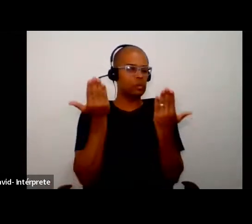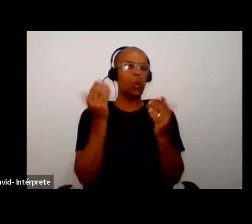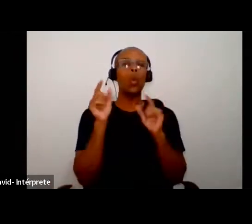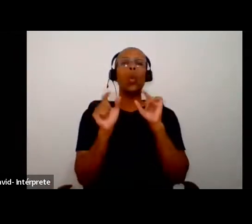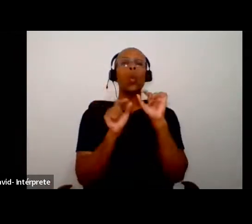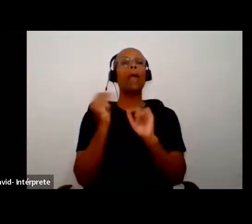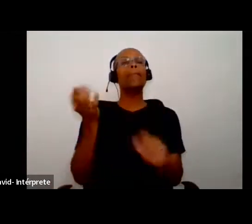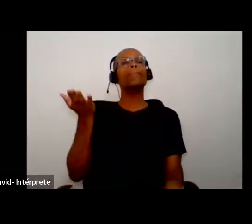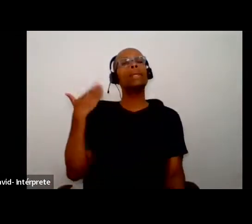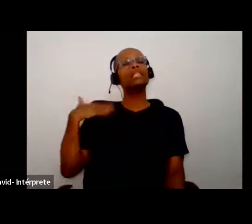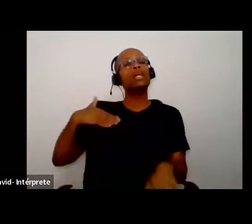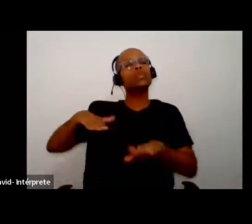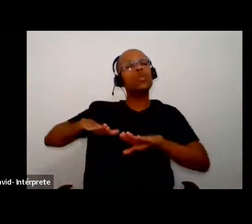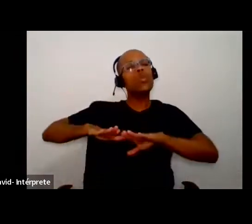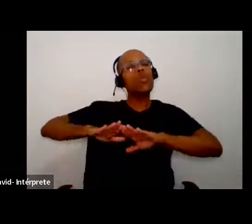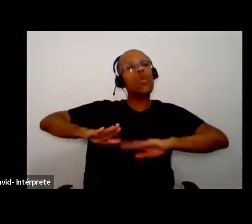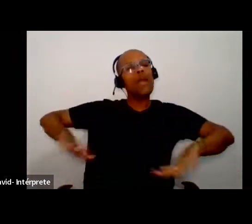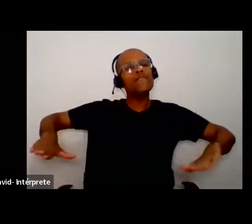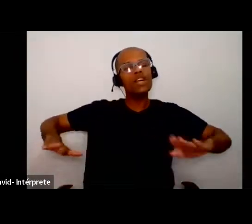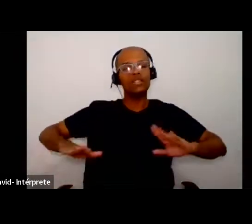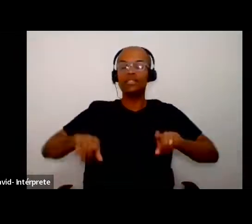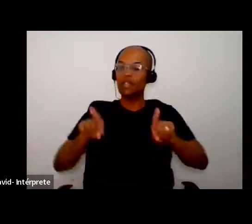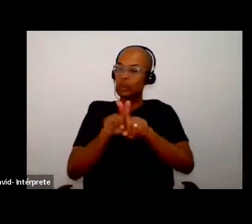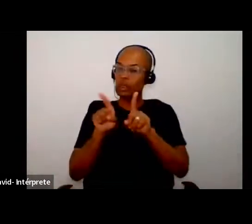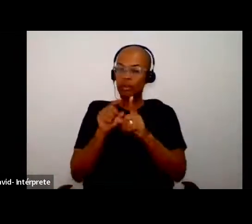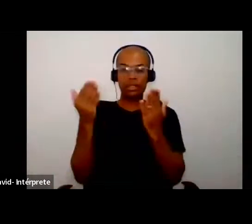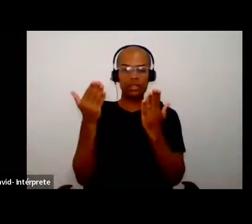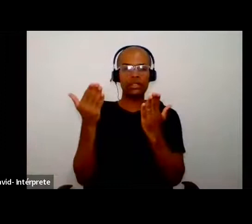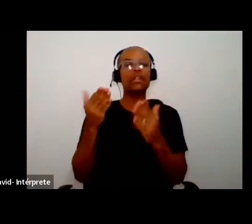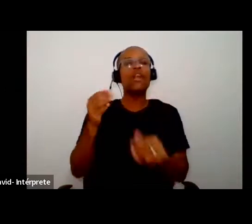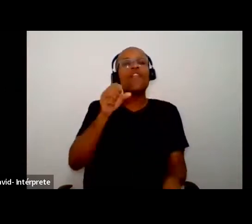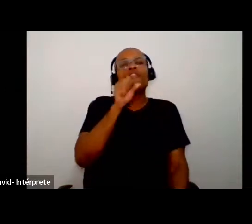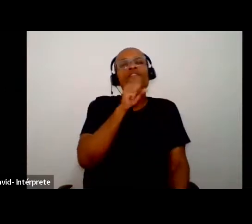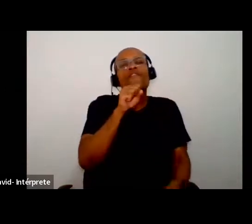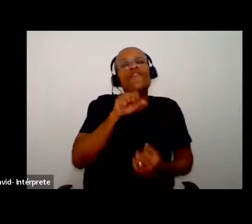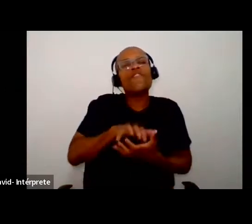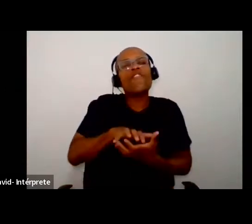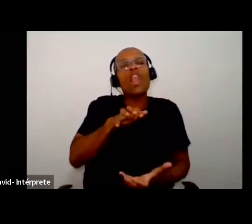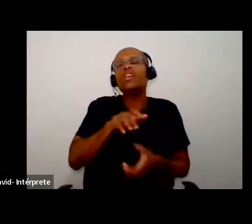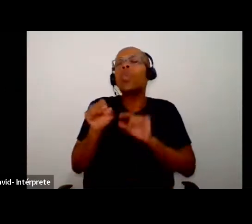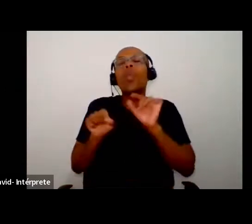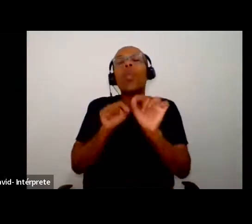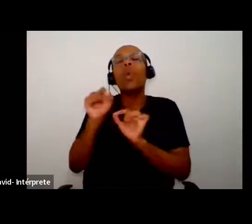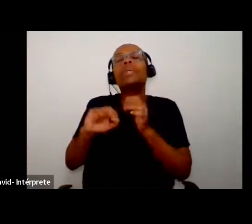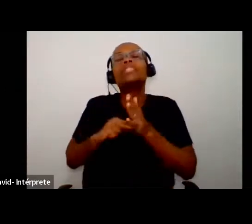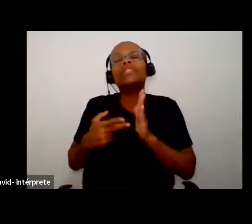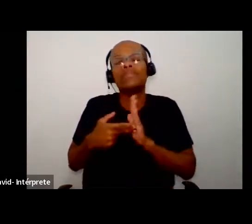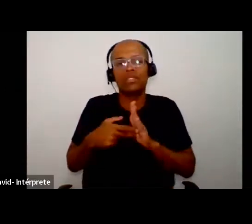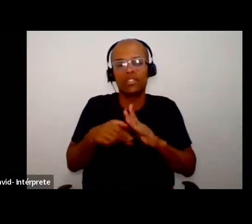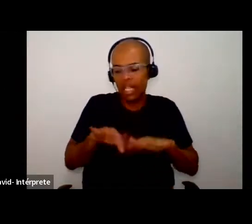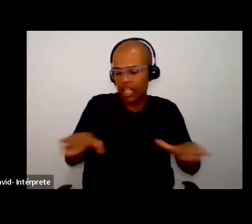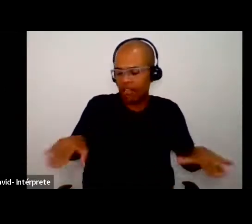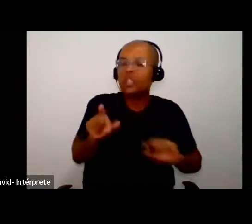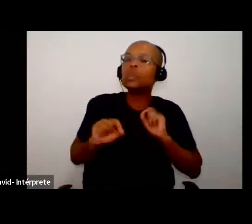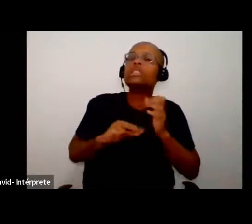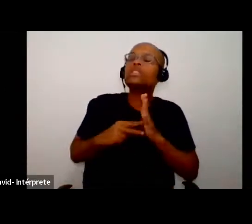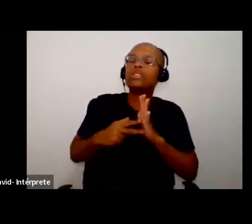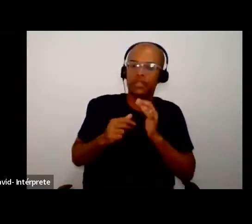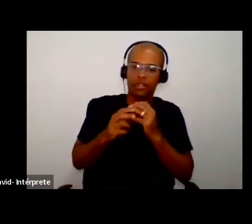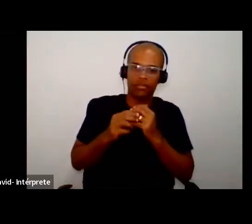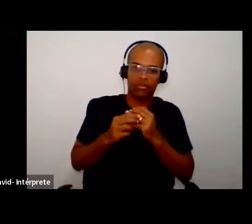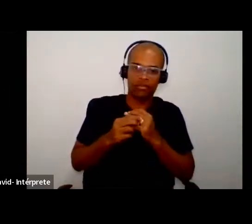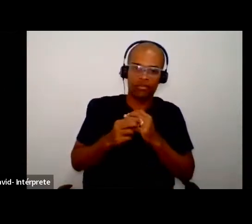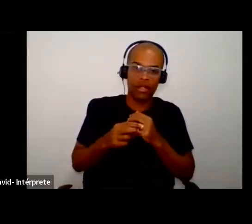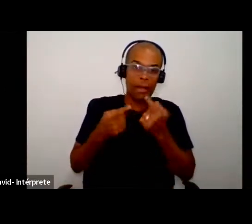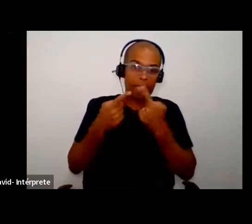infância, assim como eu me pergunto também o que é a velhice, né? E de maneira nenhuma com isso eu estou